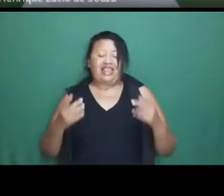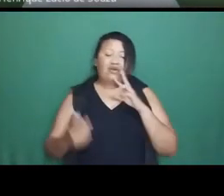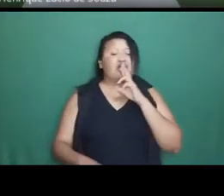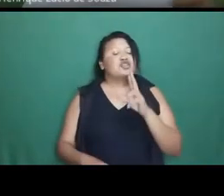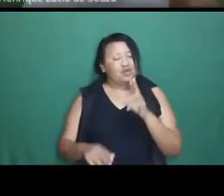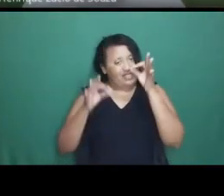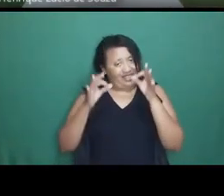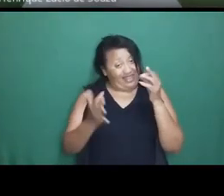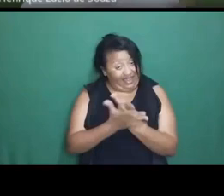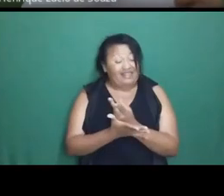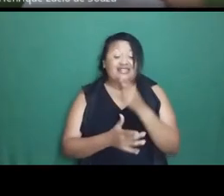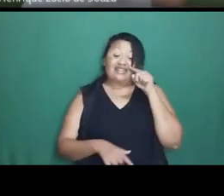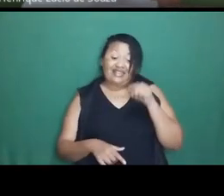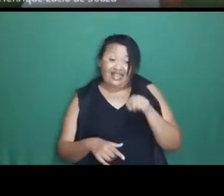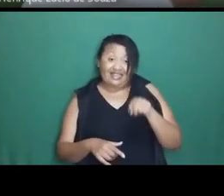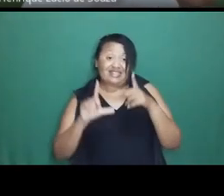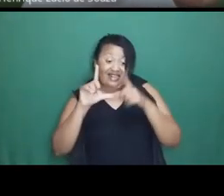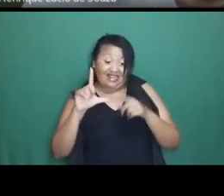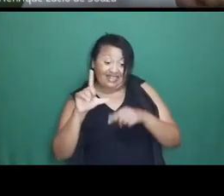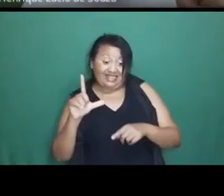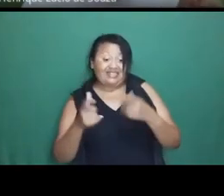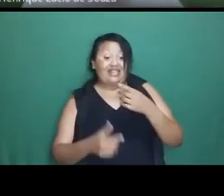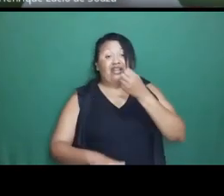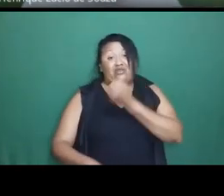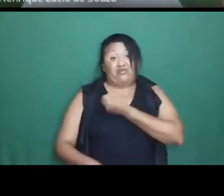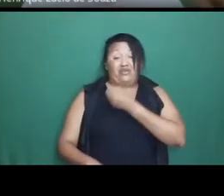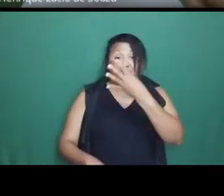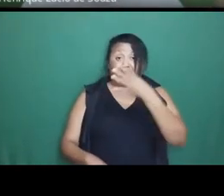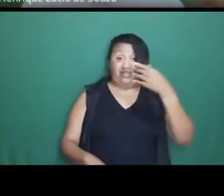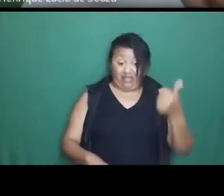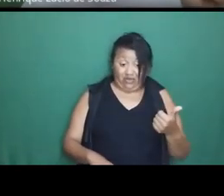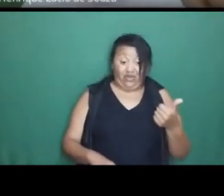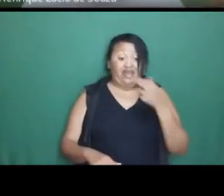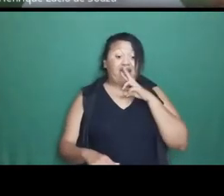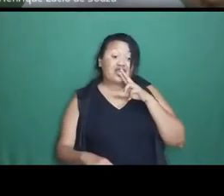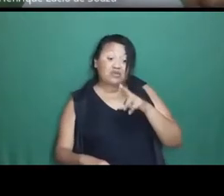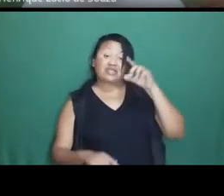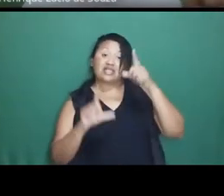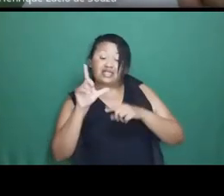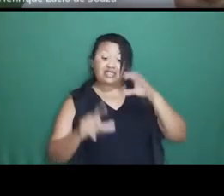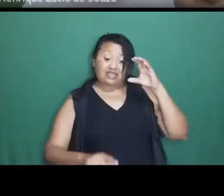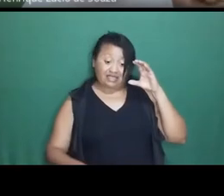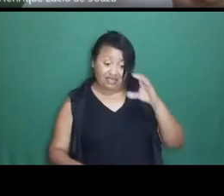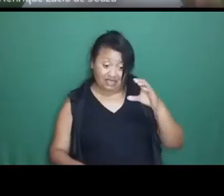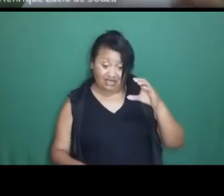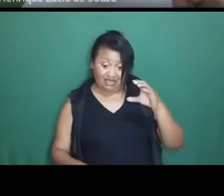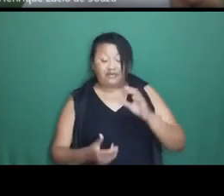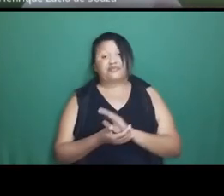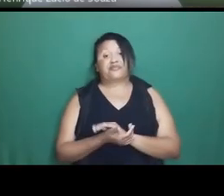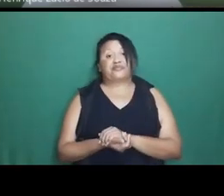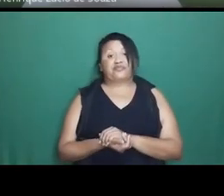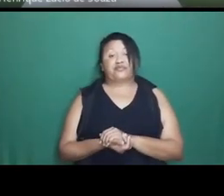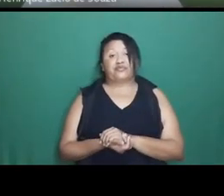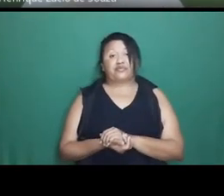é a resposta que a gente quer a resposta errada o gabarito da questão 41 é a questão é a letra